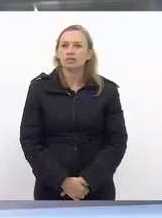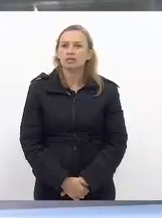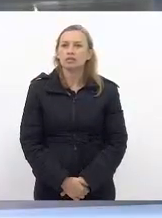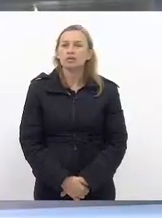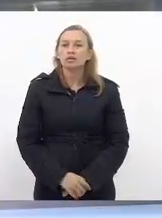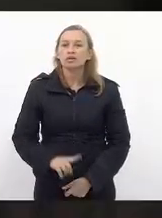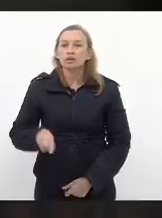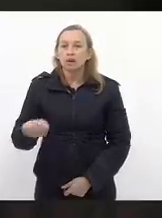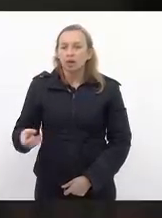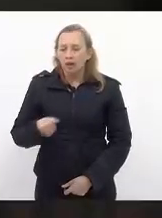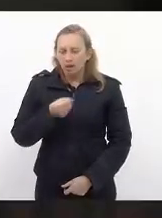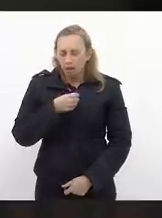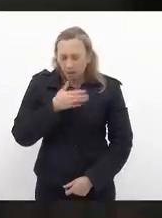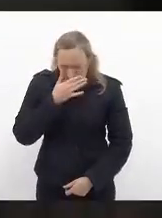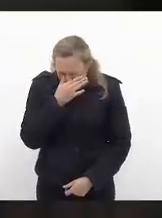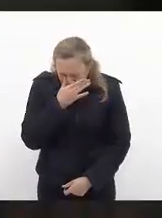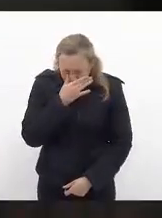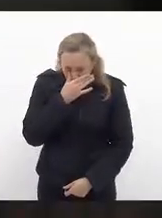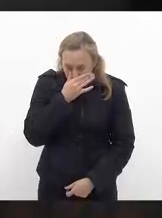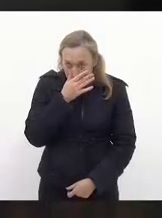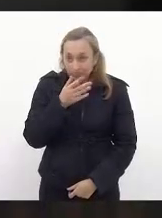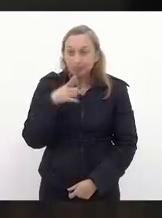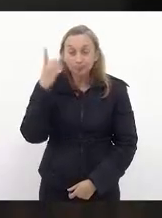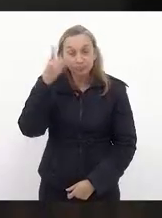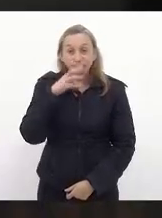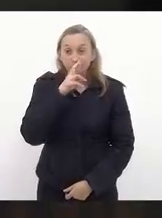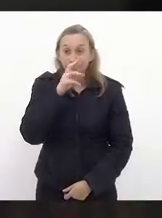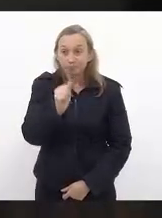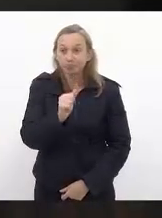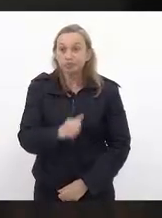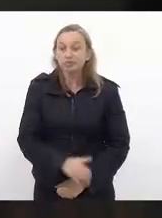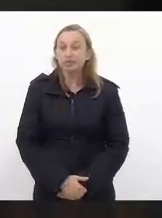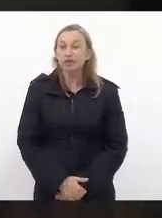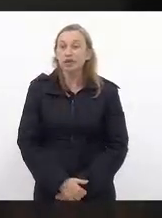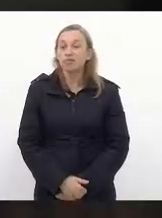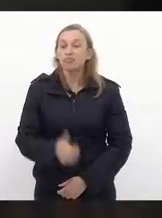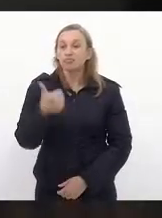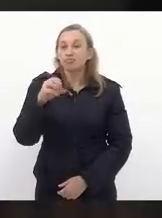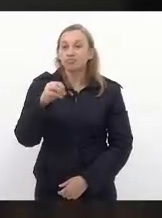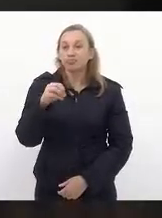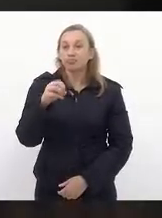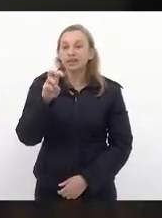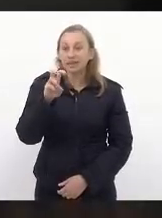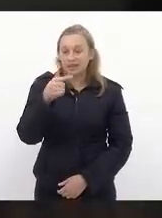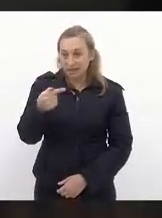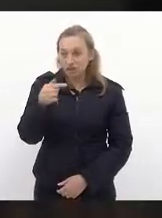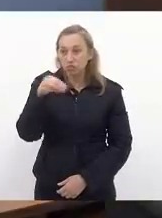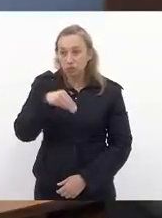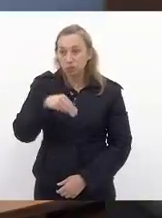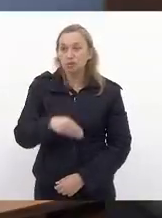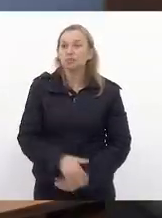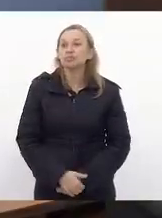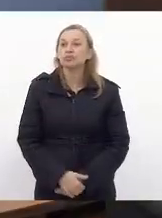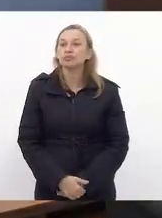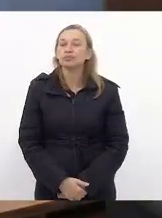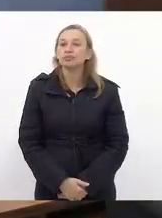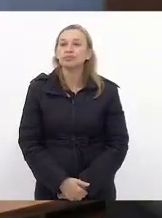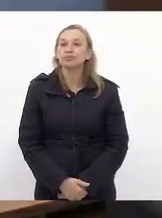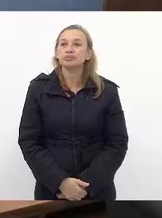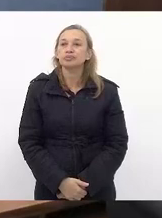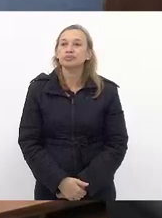a professora do inscrito é o deputado Rodrigo Amorim responde em 7 minutos